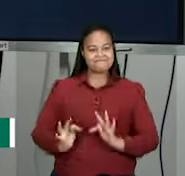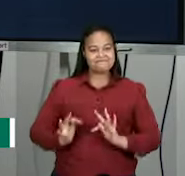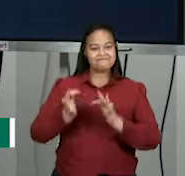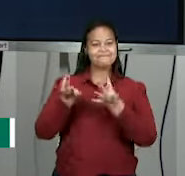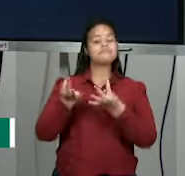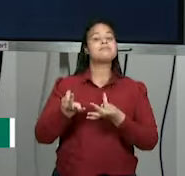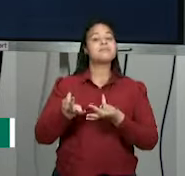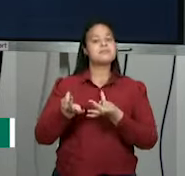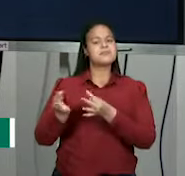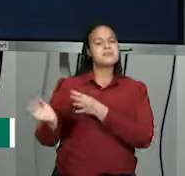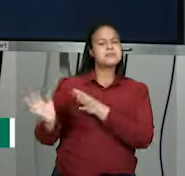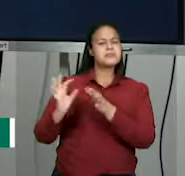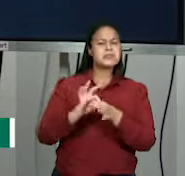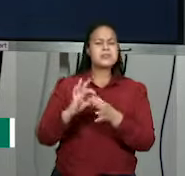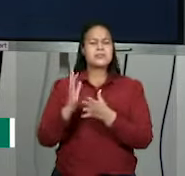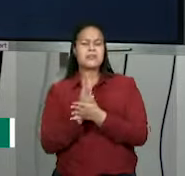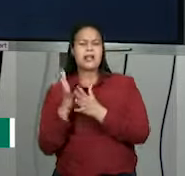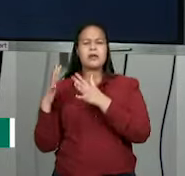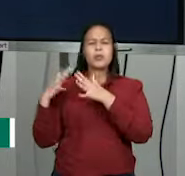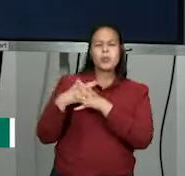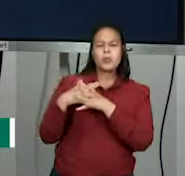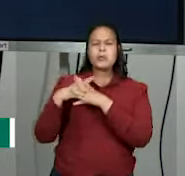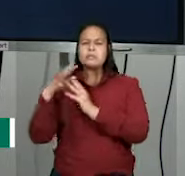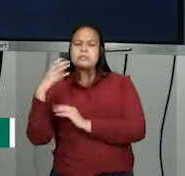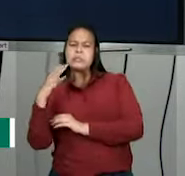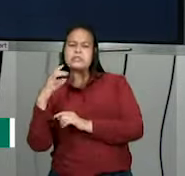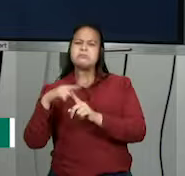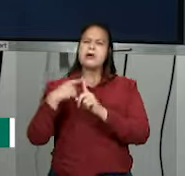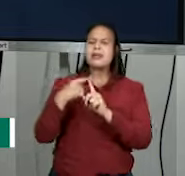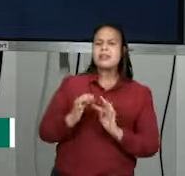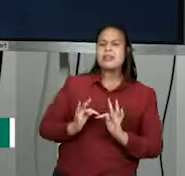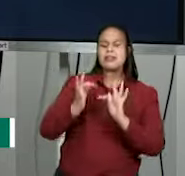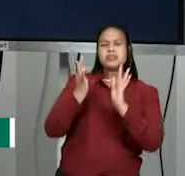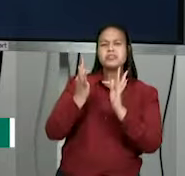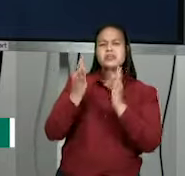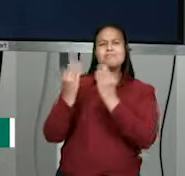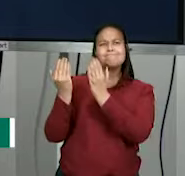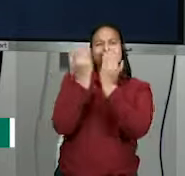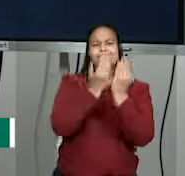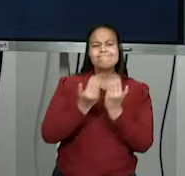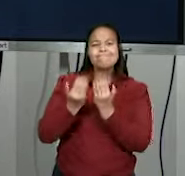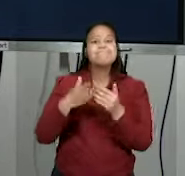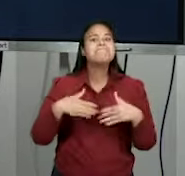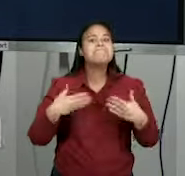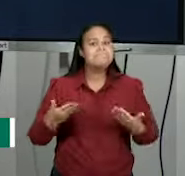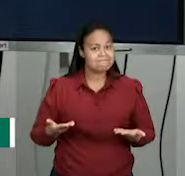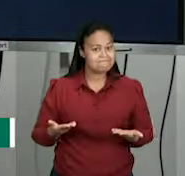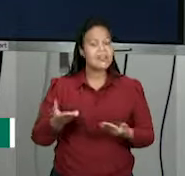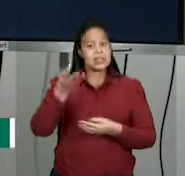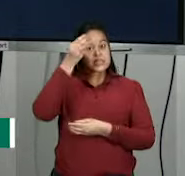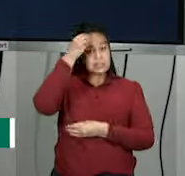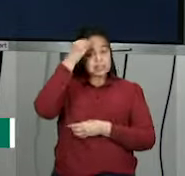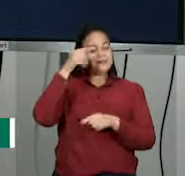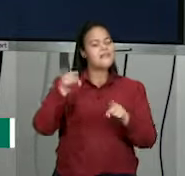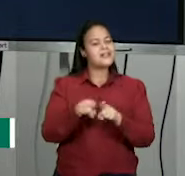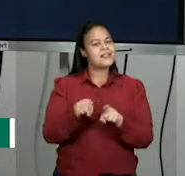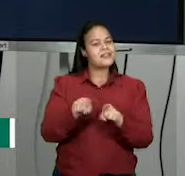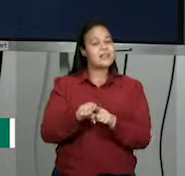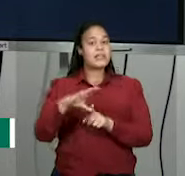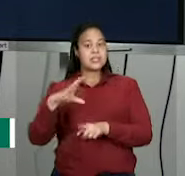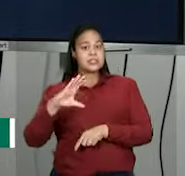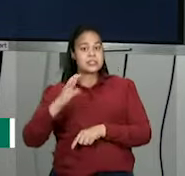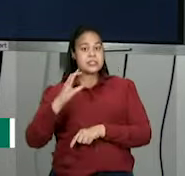algo que às vezes é até confundido com ciência no senso comum. E entender que tanto a ciência quanto